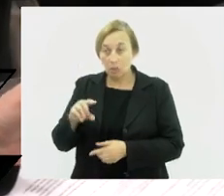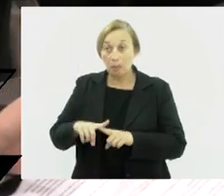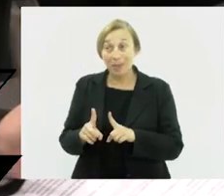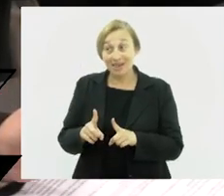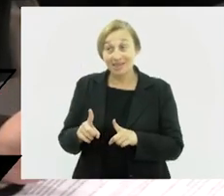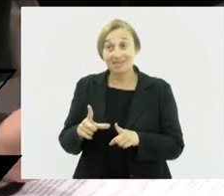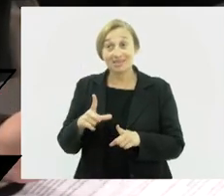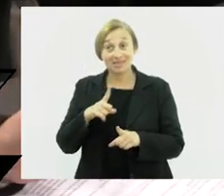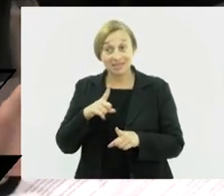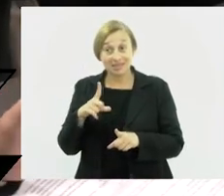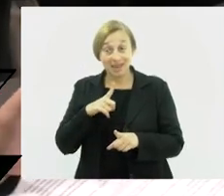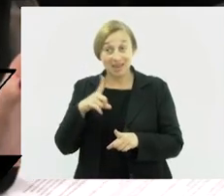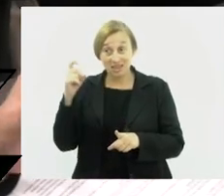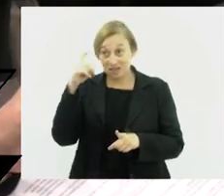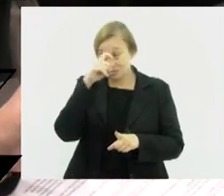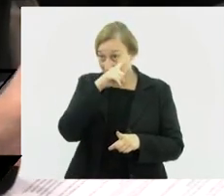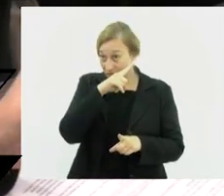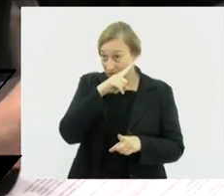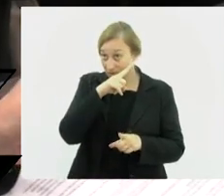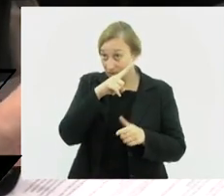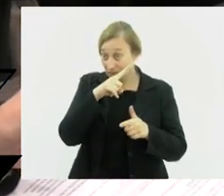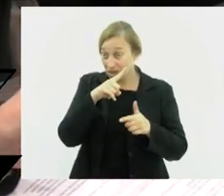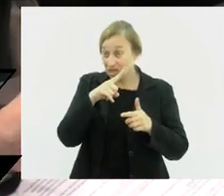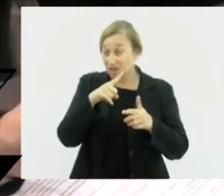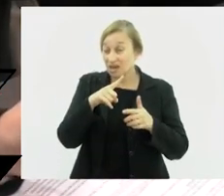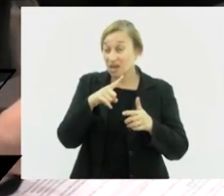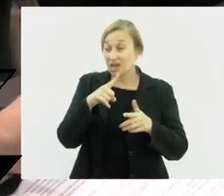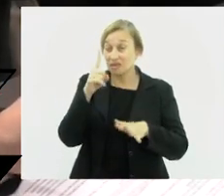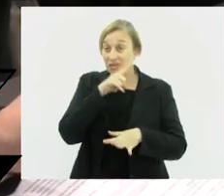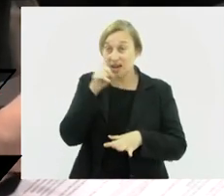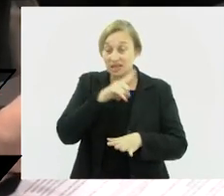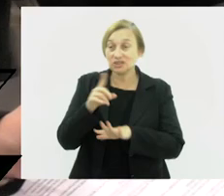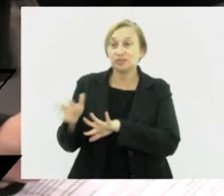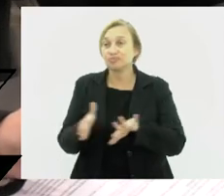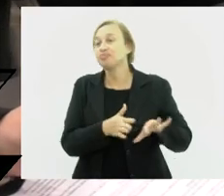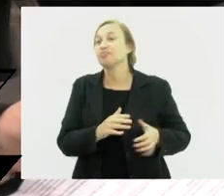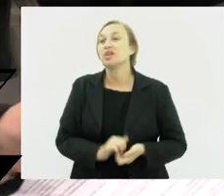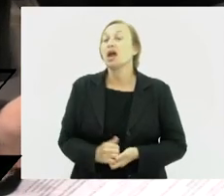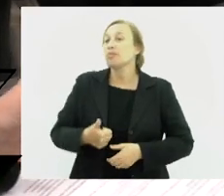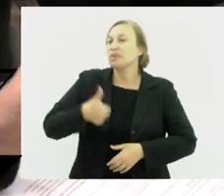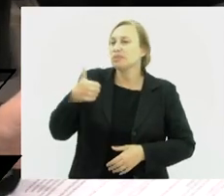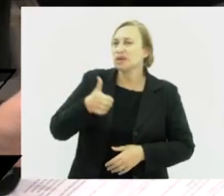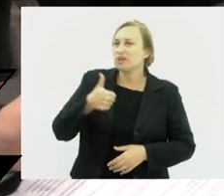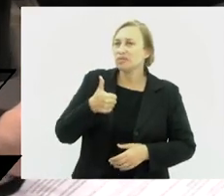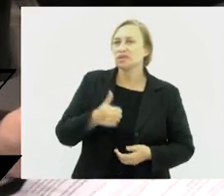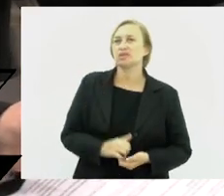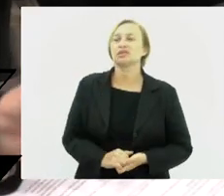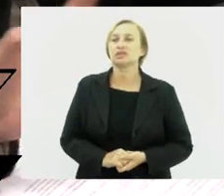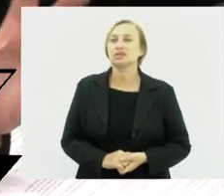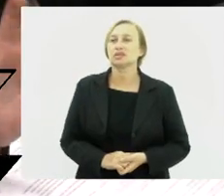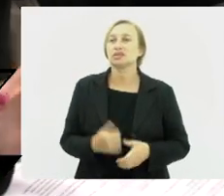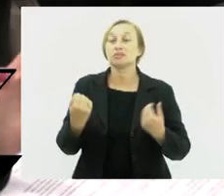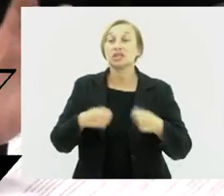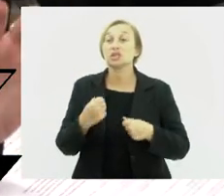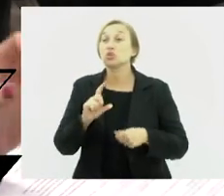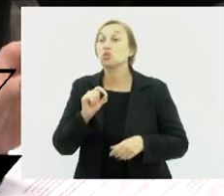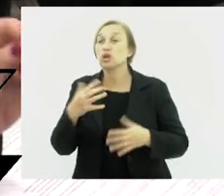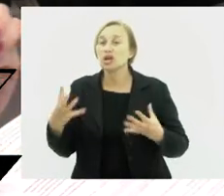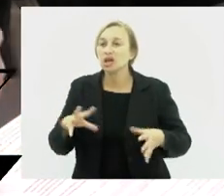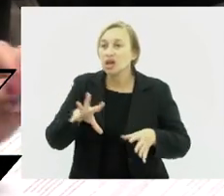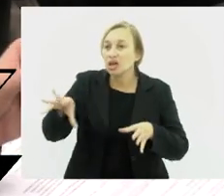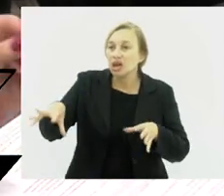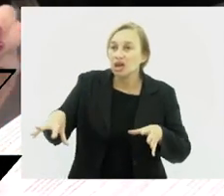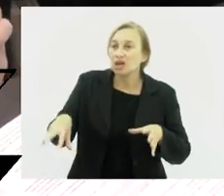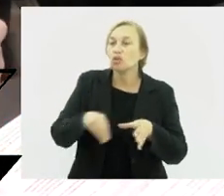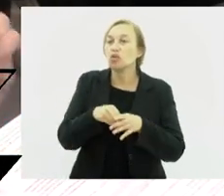lacunas. Então, para preencher essas lacunas, primeiramente, é preciso que a inclusão de